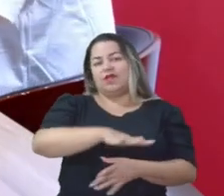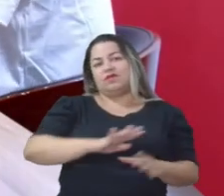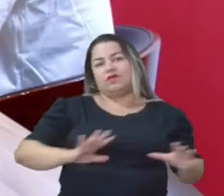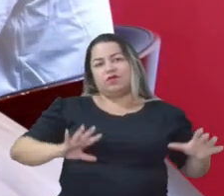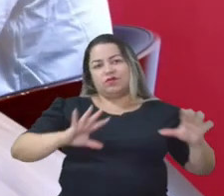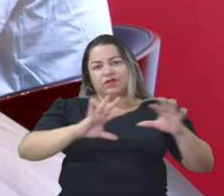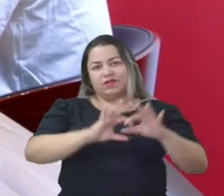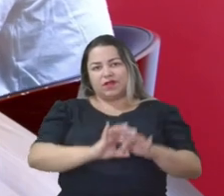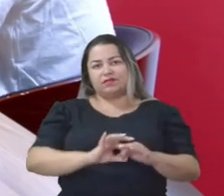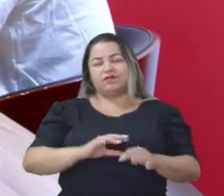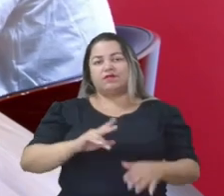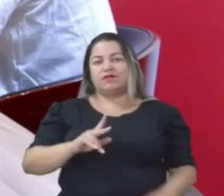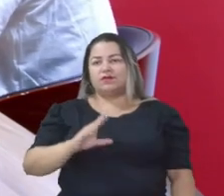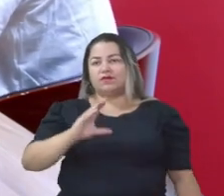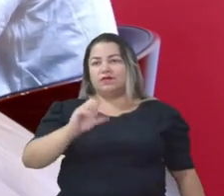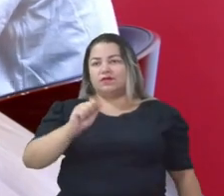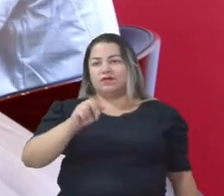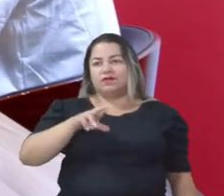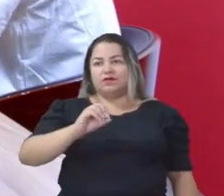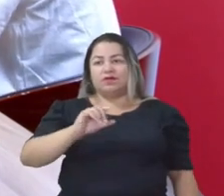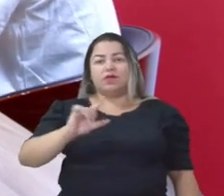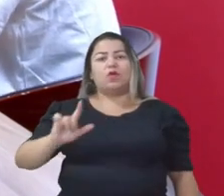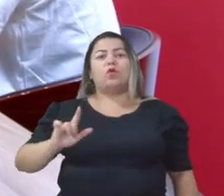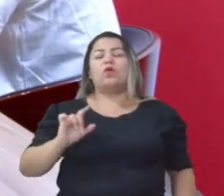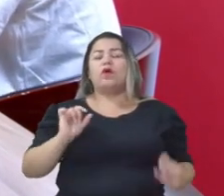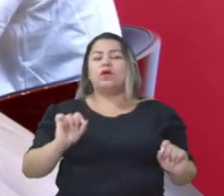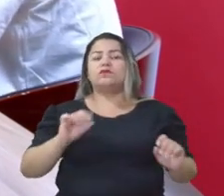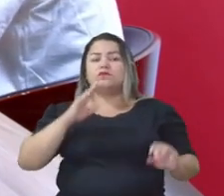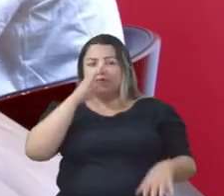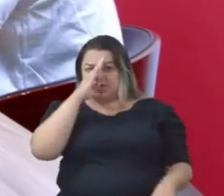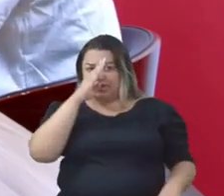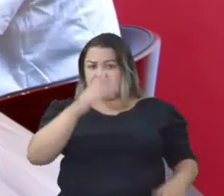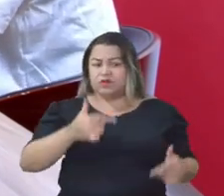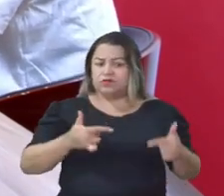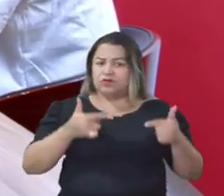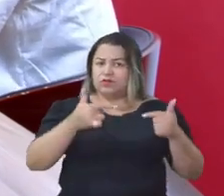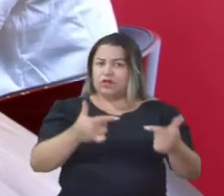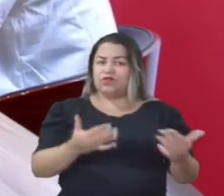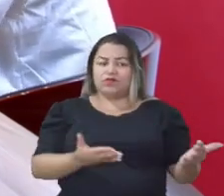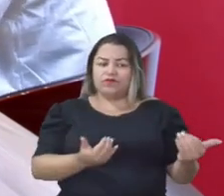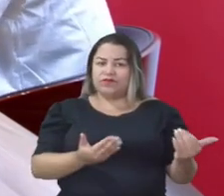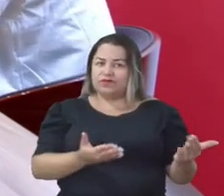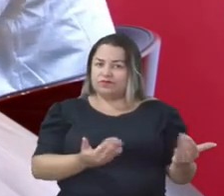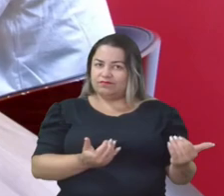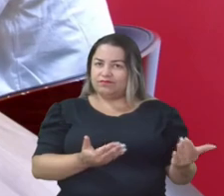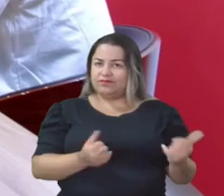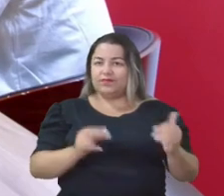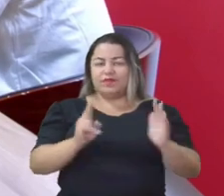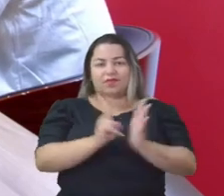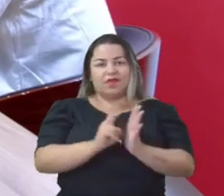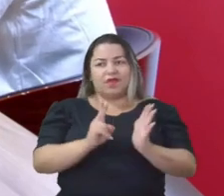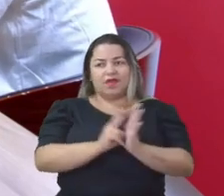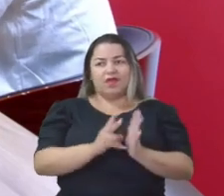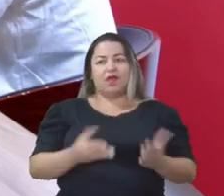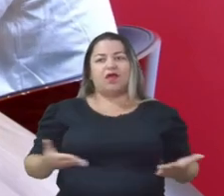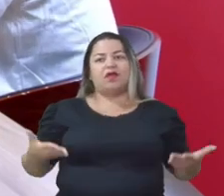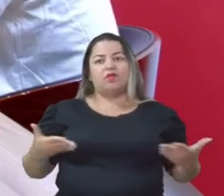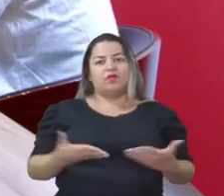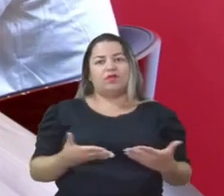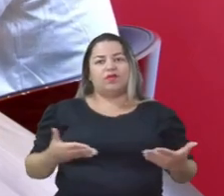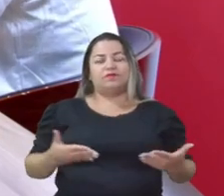né? Carol? Quais são as principais lutas da juventude indígena atualmente?